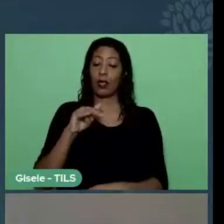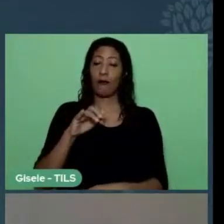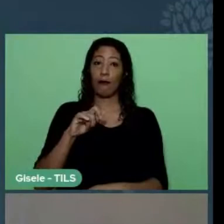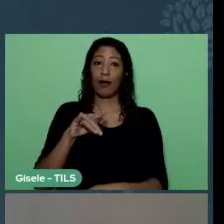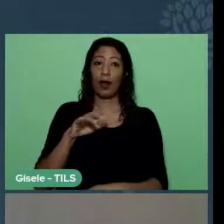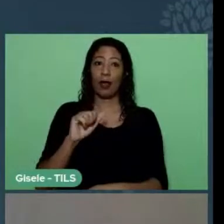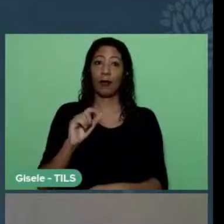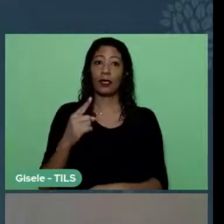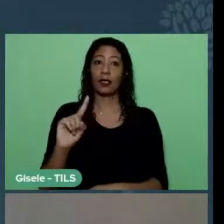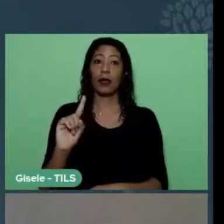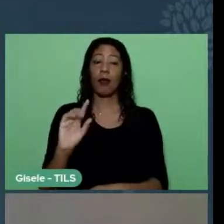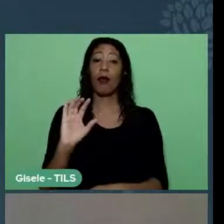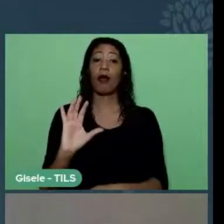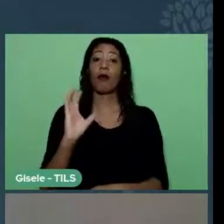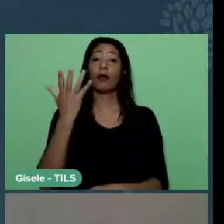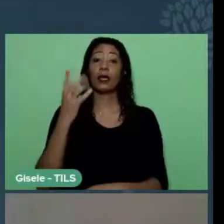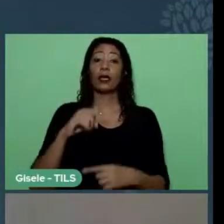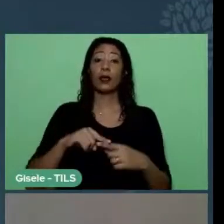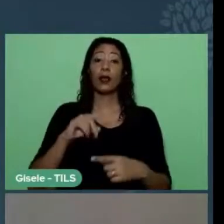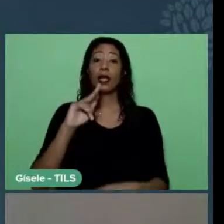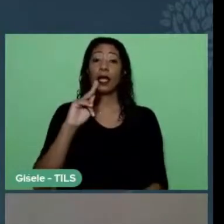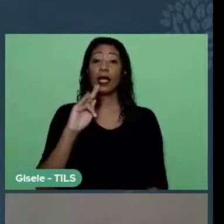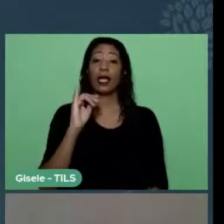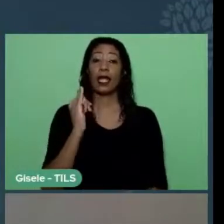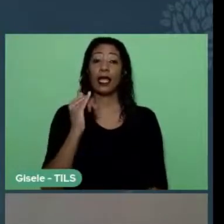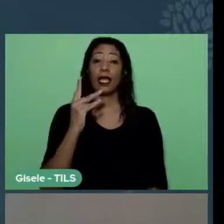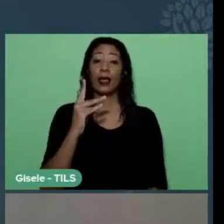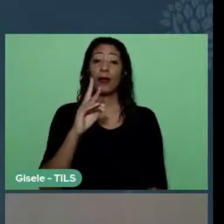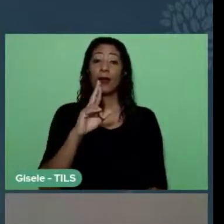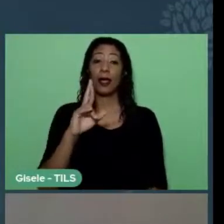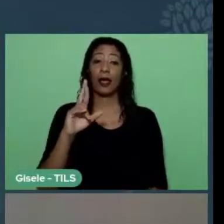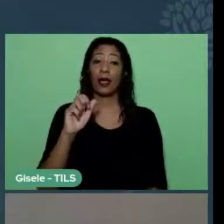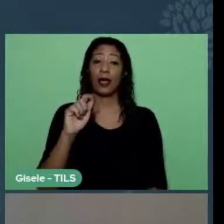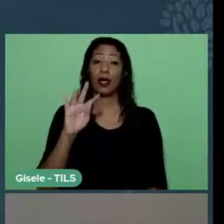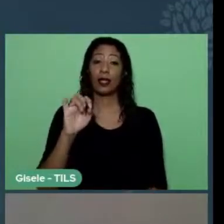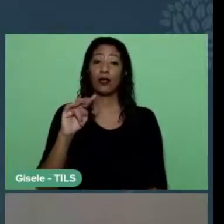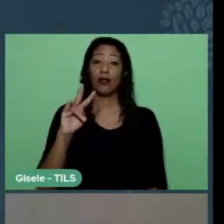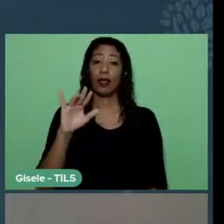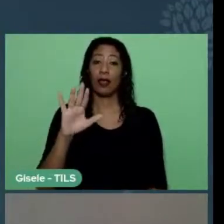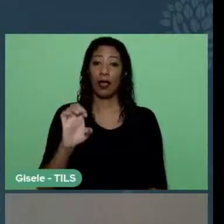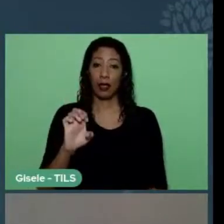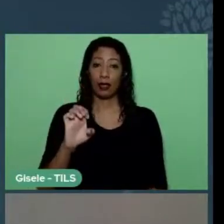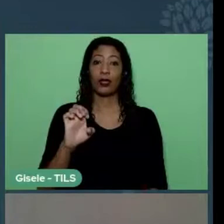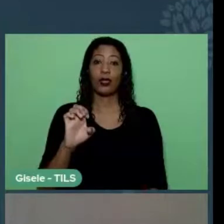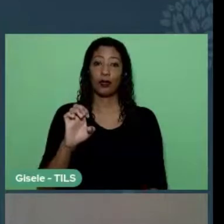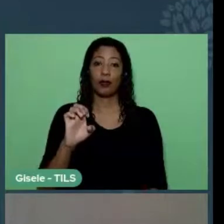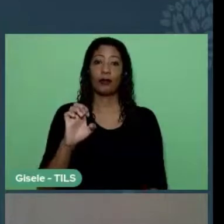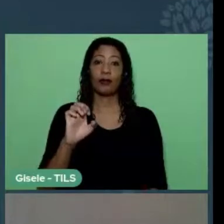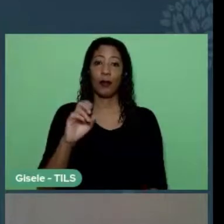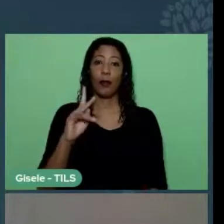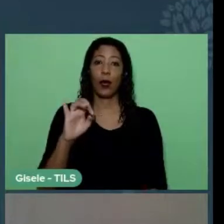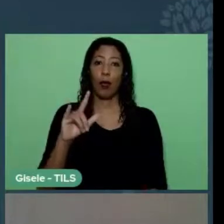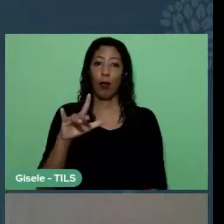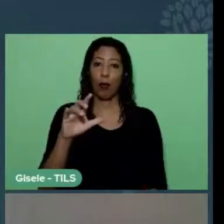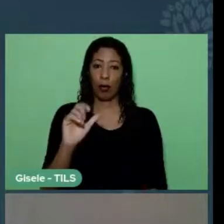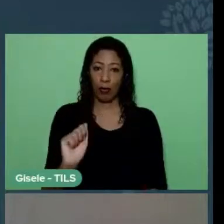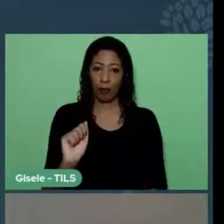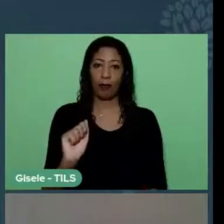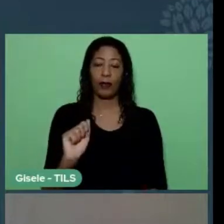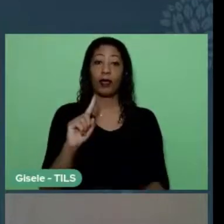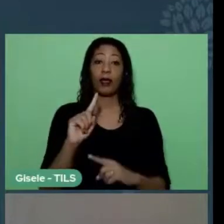a gente chama de hiperreatividade brônquica, que leva à broncoconstricção, que é, na verdade,